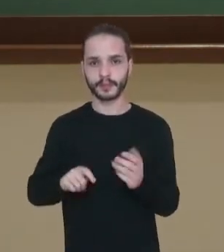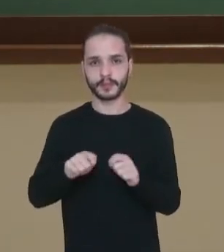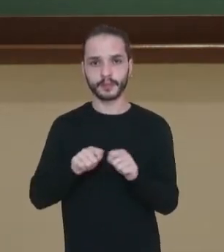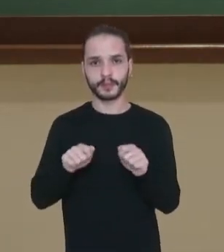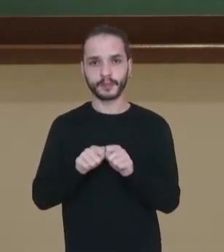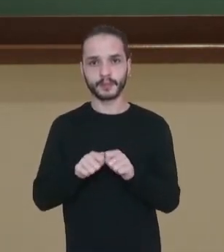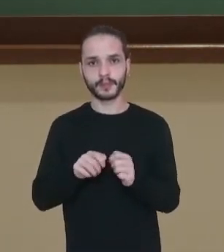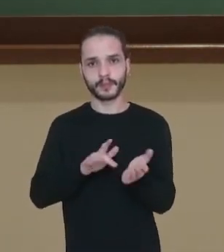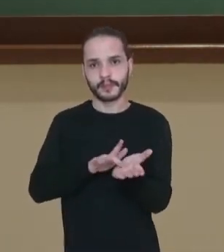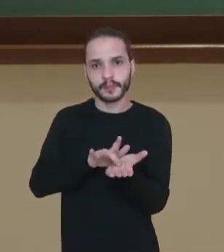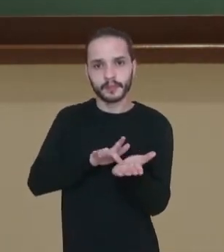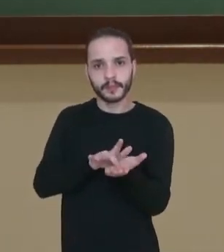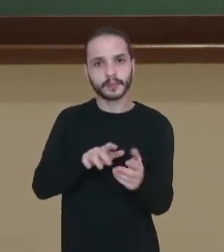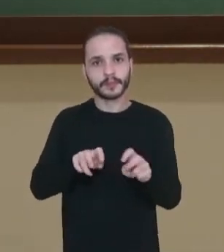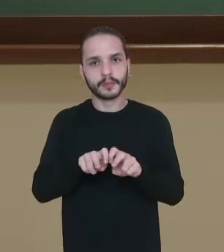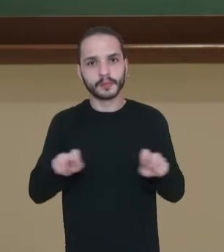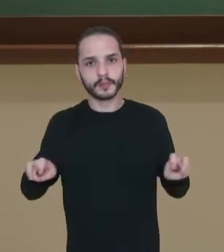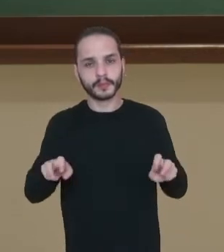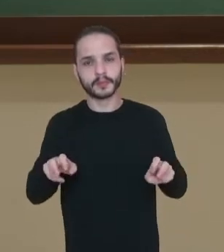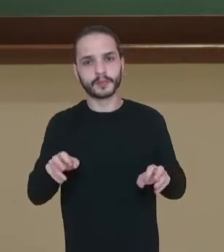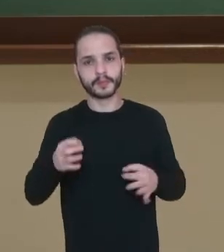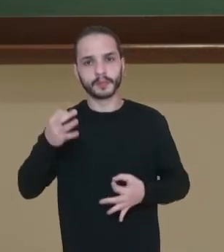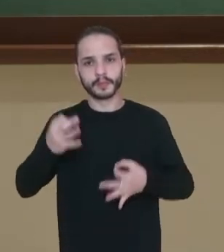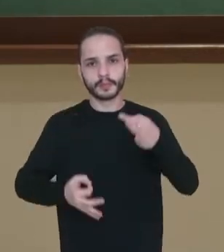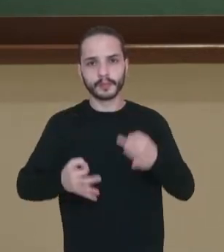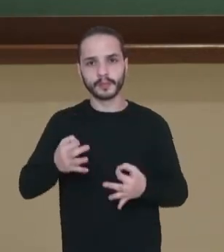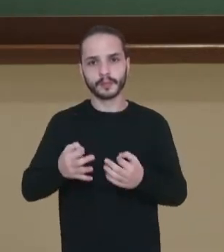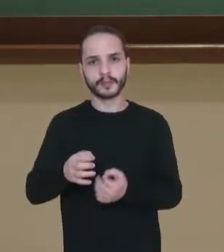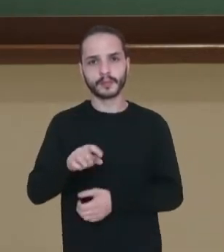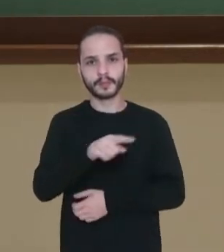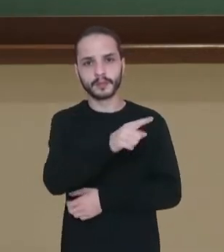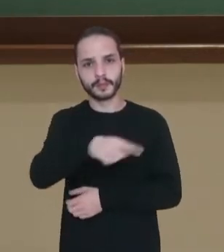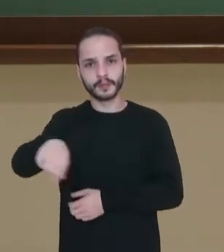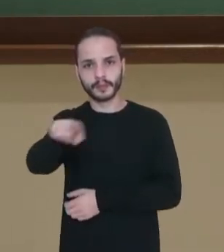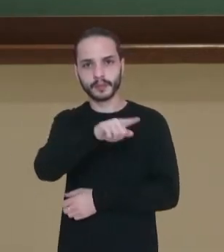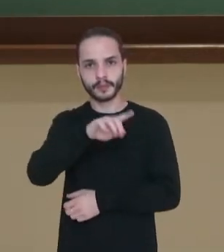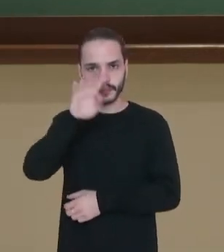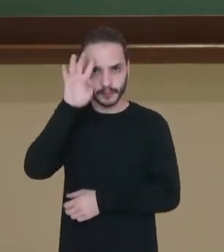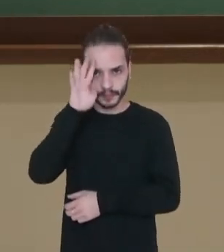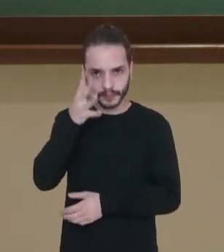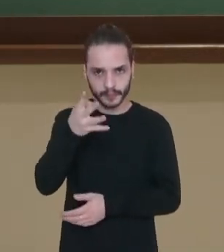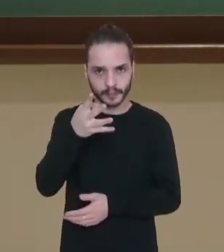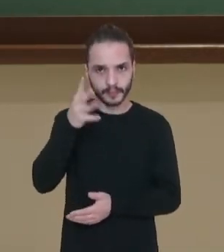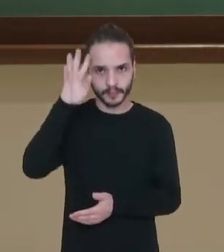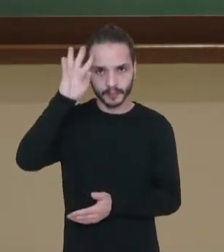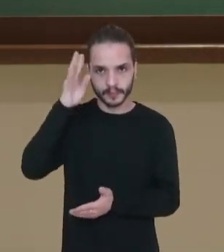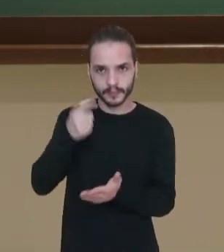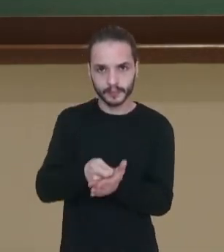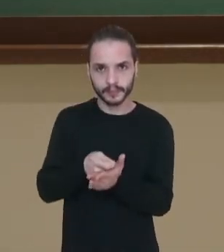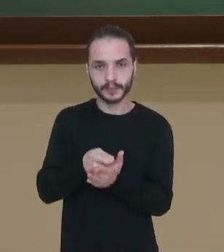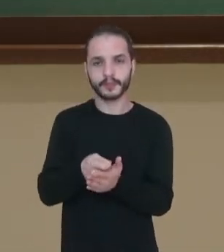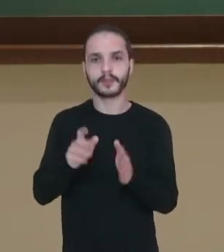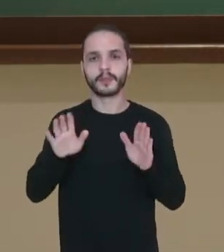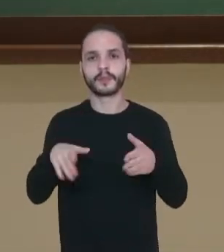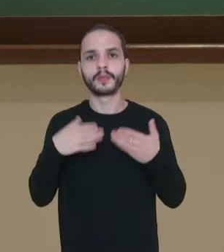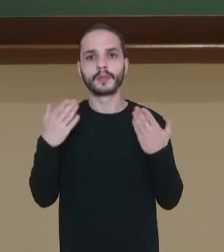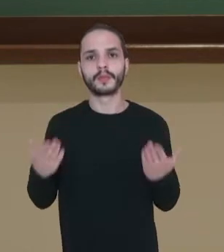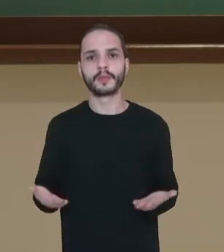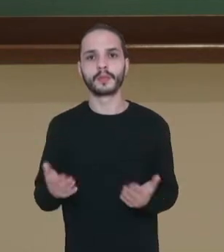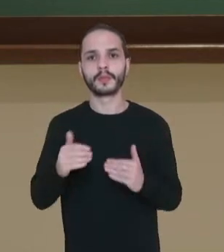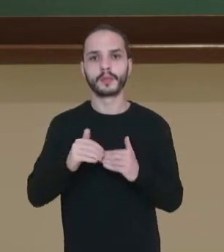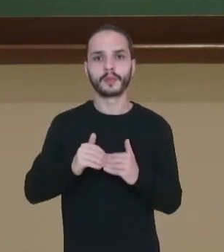de um tribunal no qual vocês vão decidir qual tema é importante, né? Qual tema seria